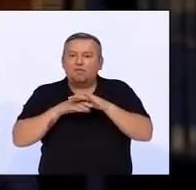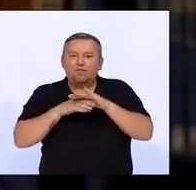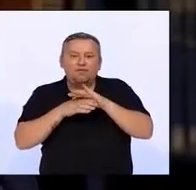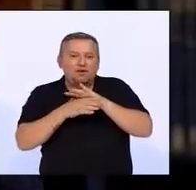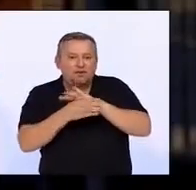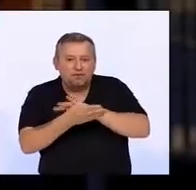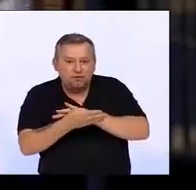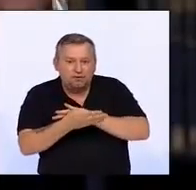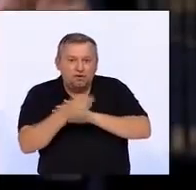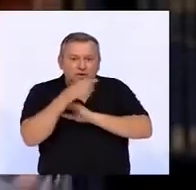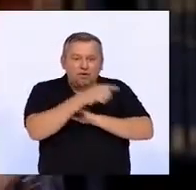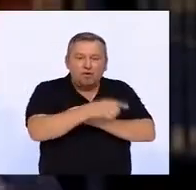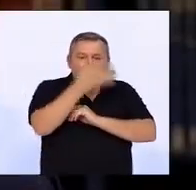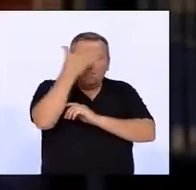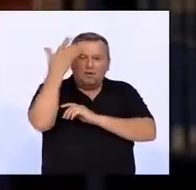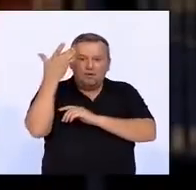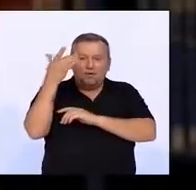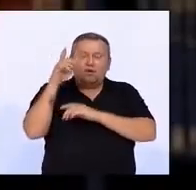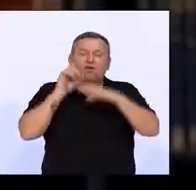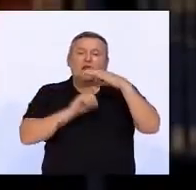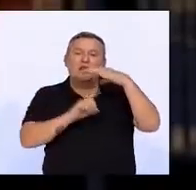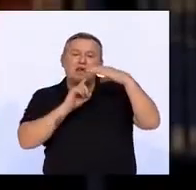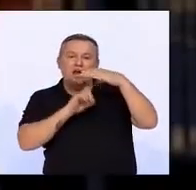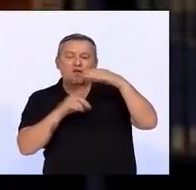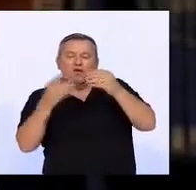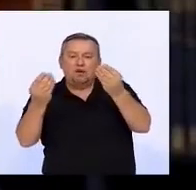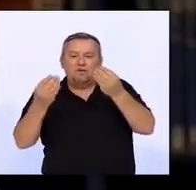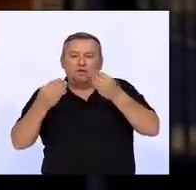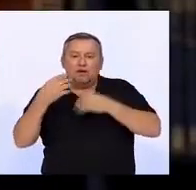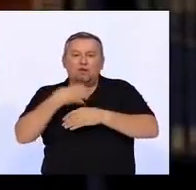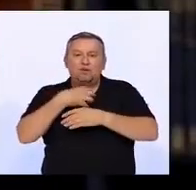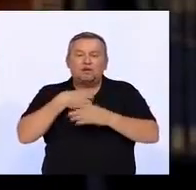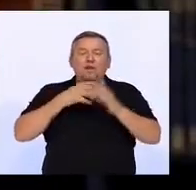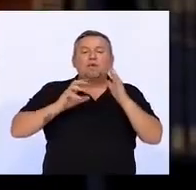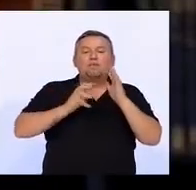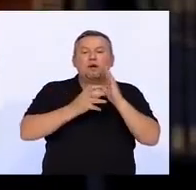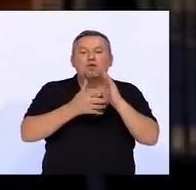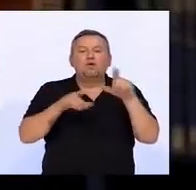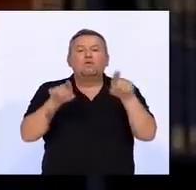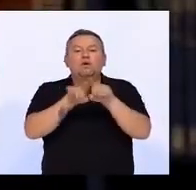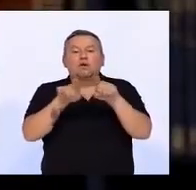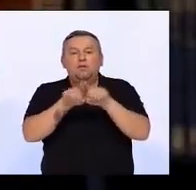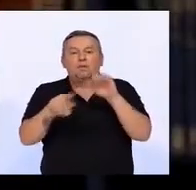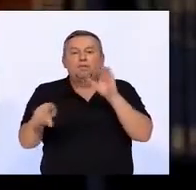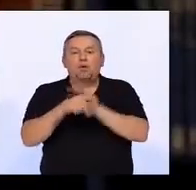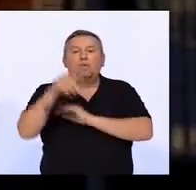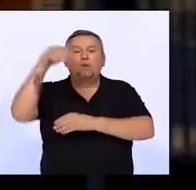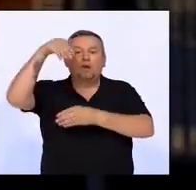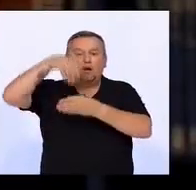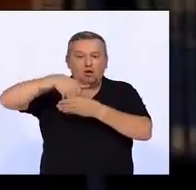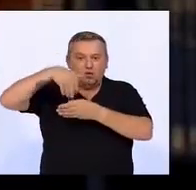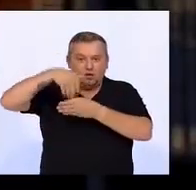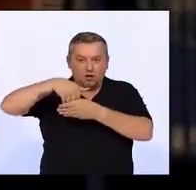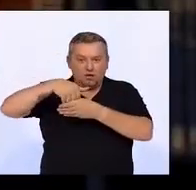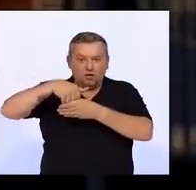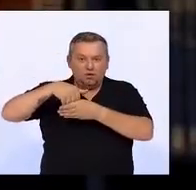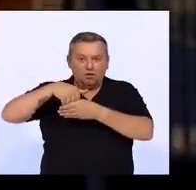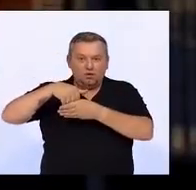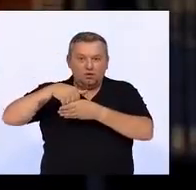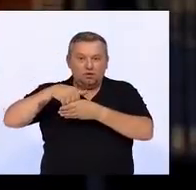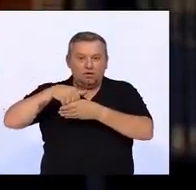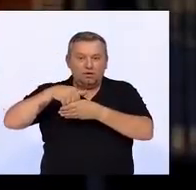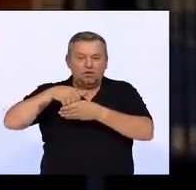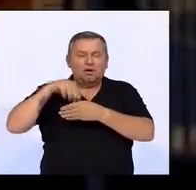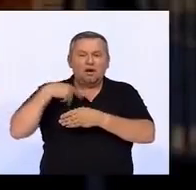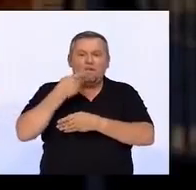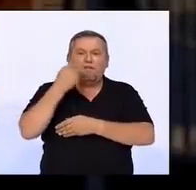esse fisiologismo, clientelismo que determina o nosso sistema partidário e o próprio sistema eleitoral, que não foi alterado,